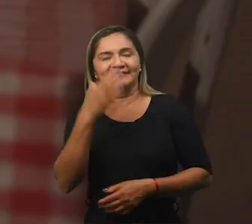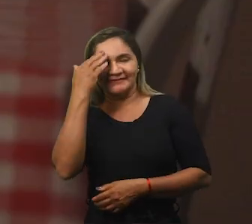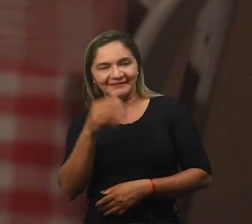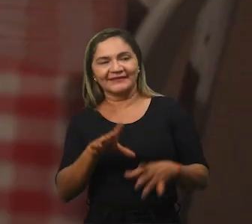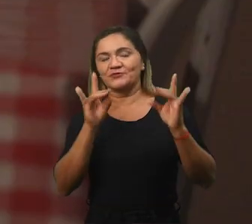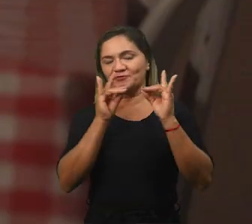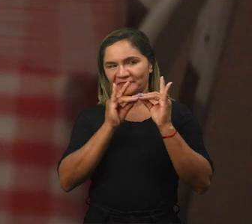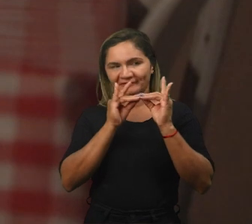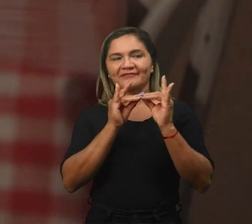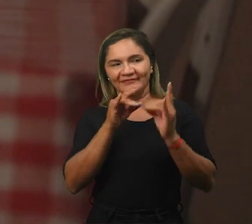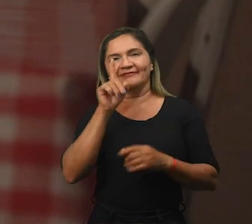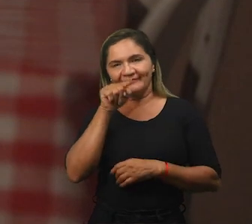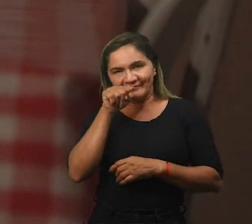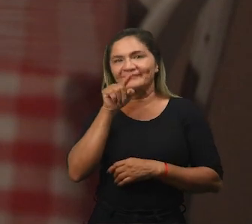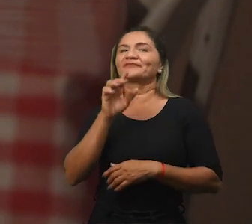né?